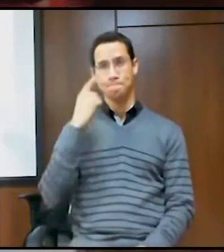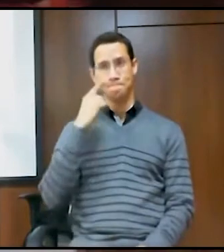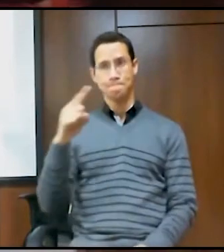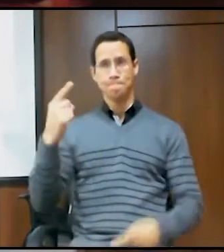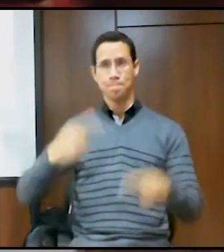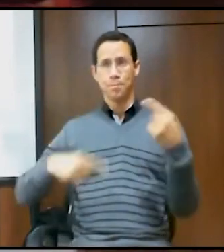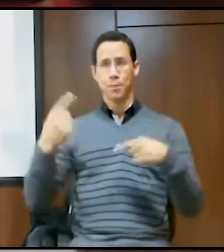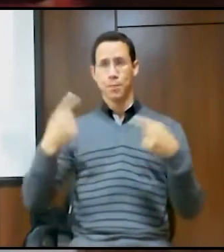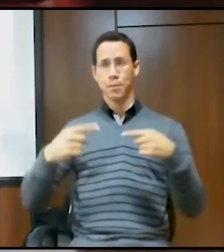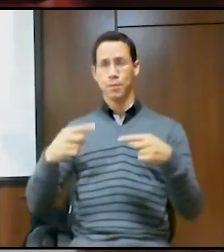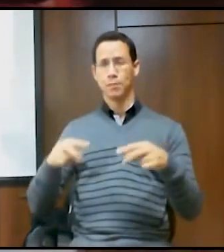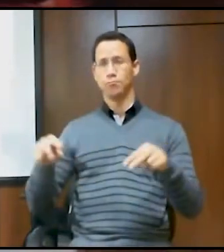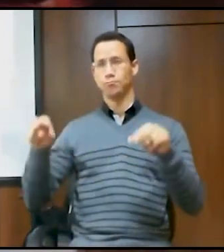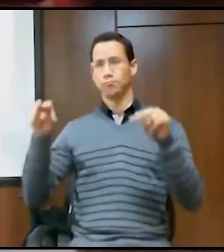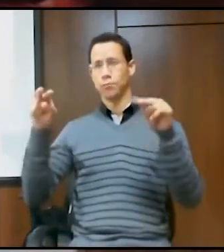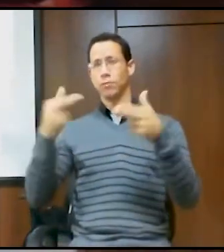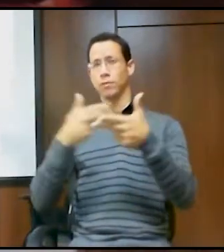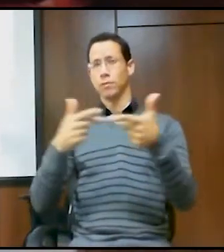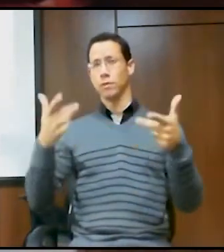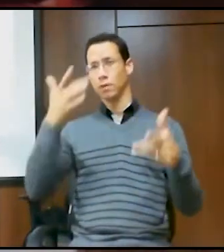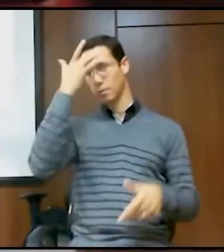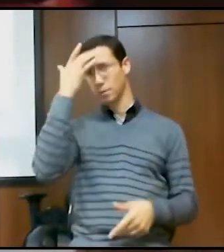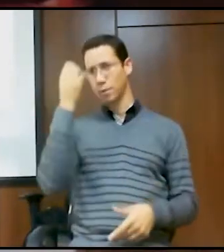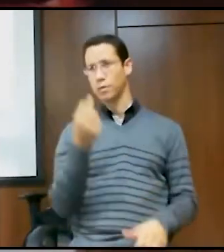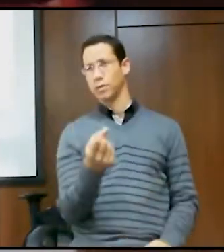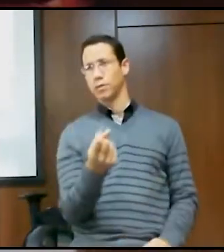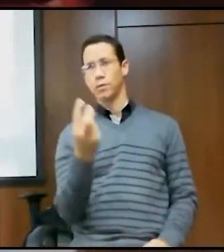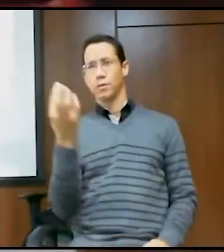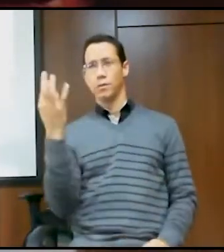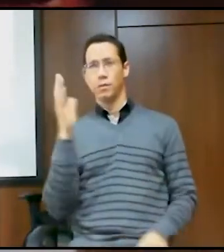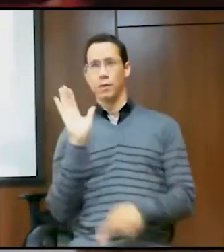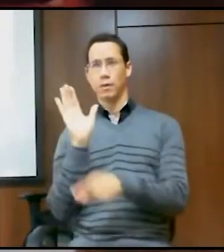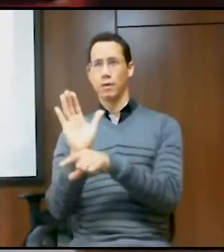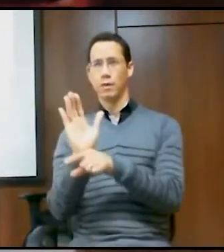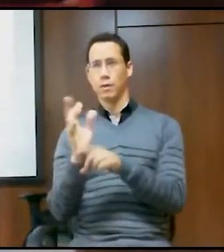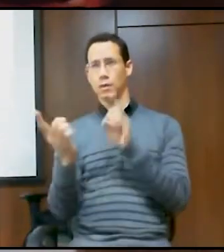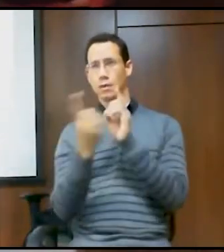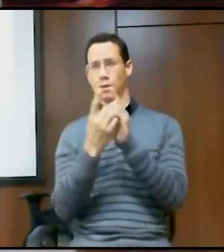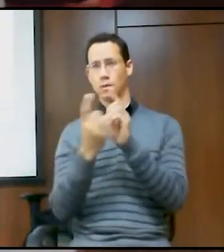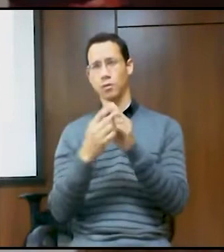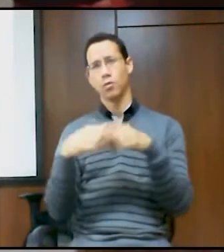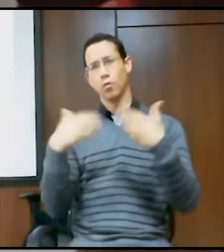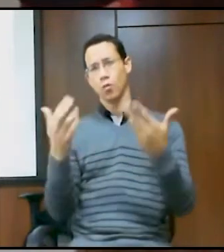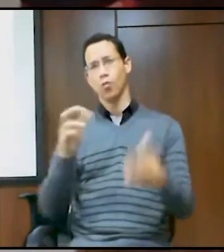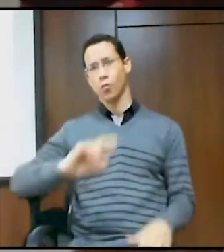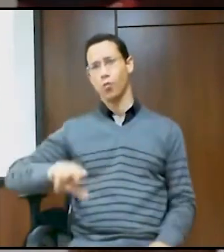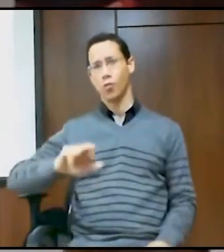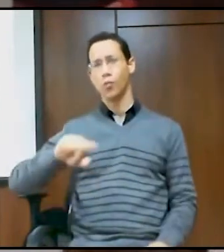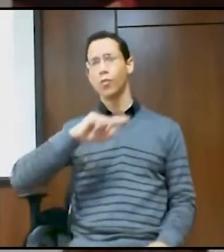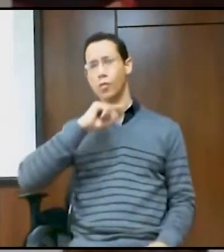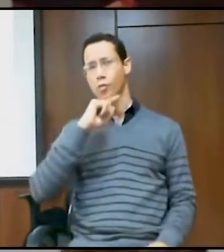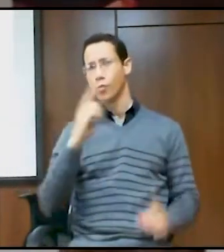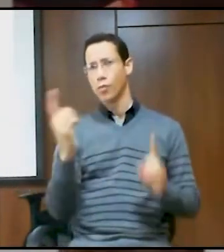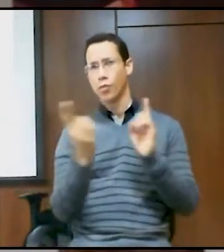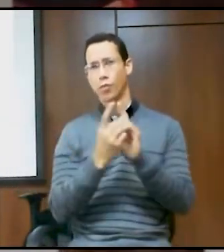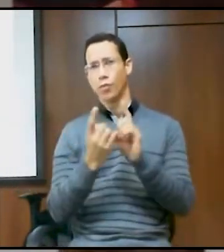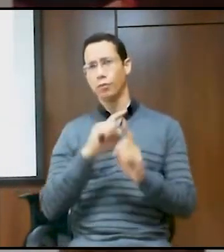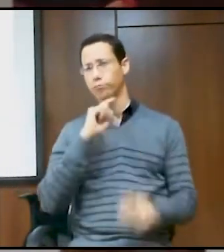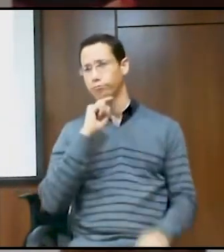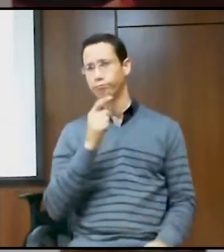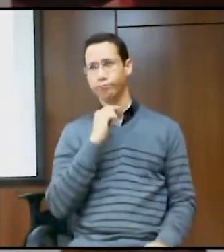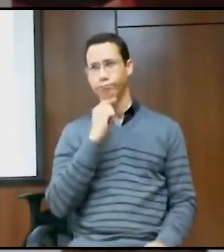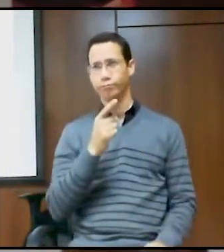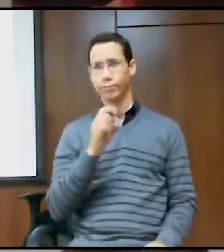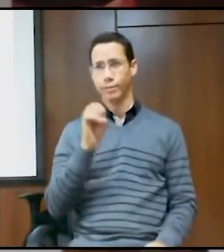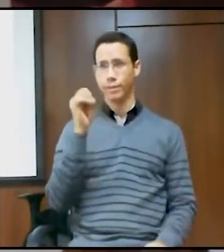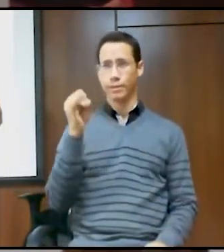por cima, para a quantidade de pessoas que estão sendo atendidas ou não atendidas, e o que eu quero colocar como ideia aqui para vocês é essa, se